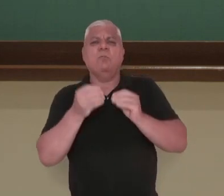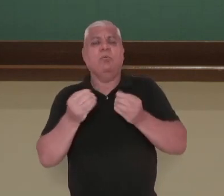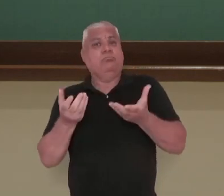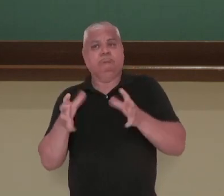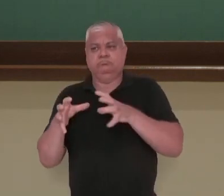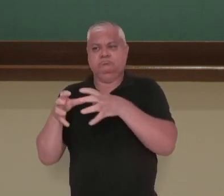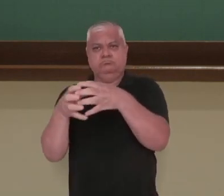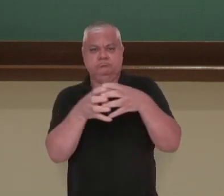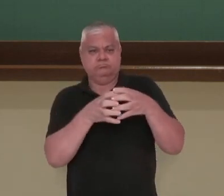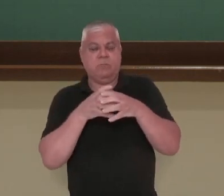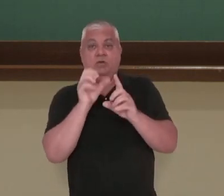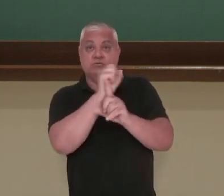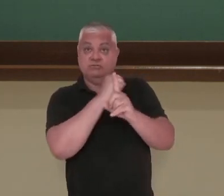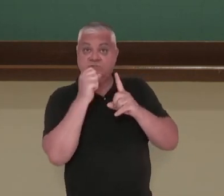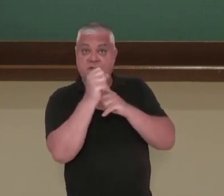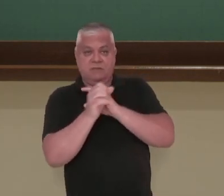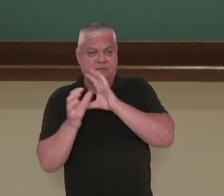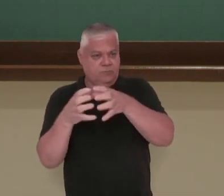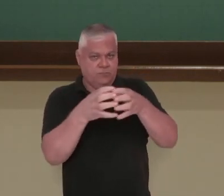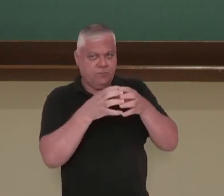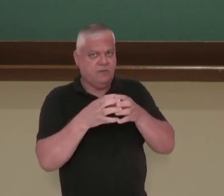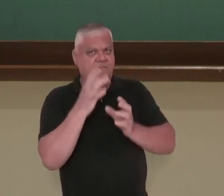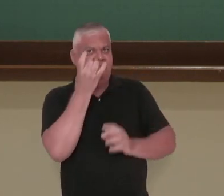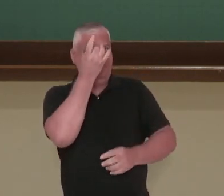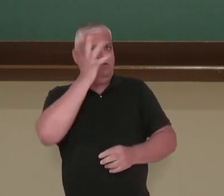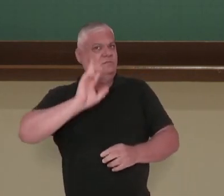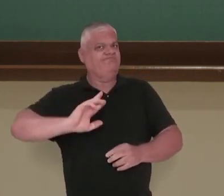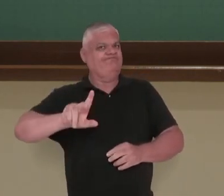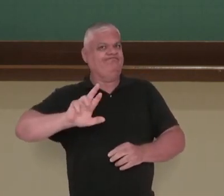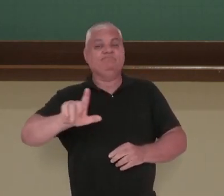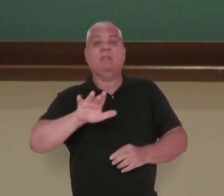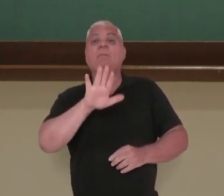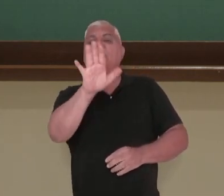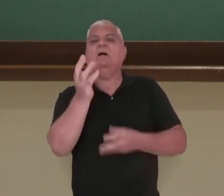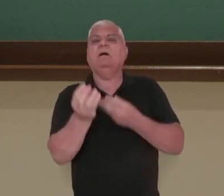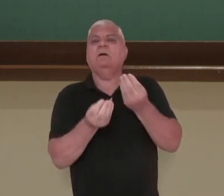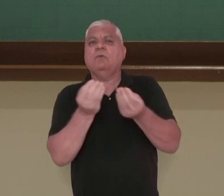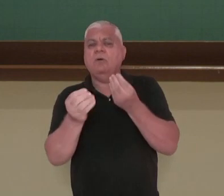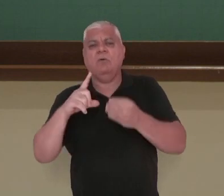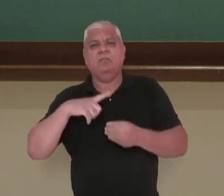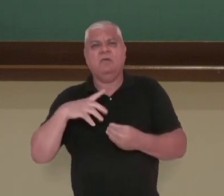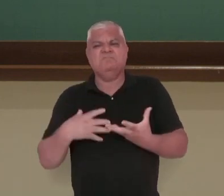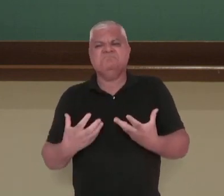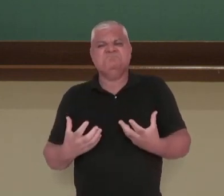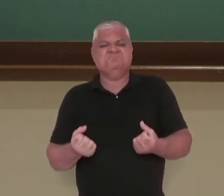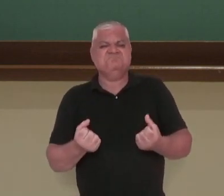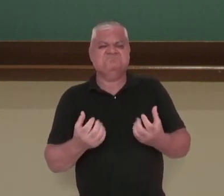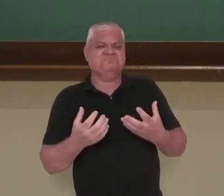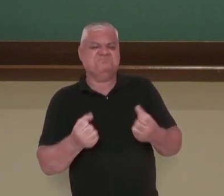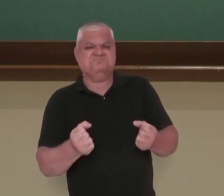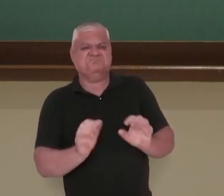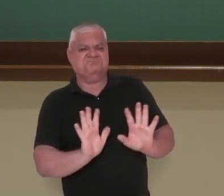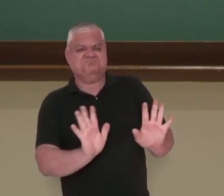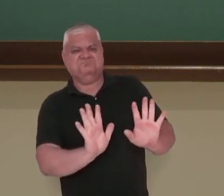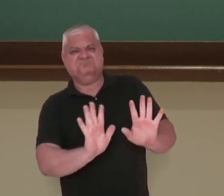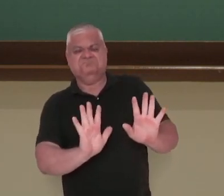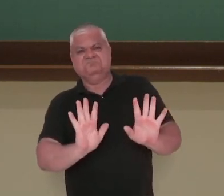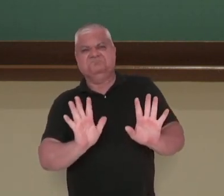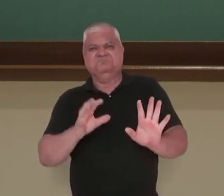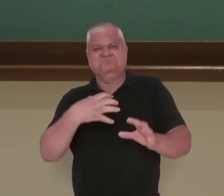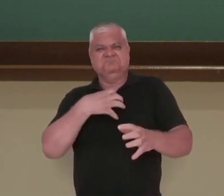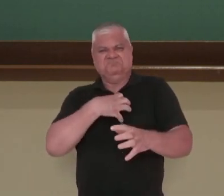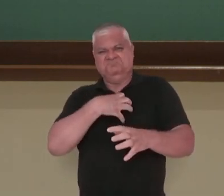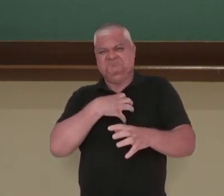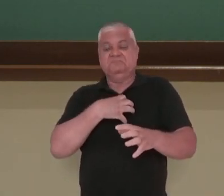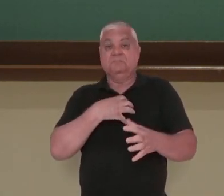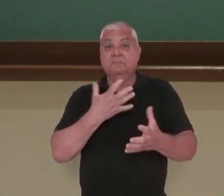viver em sociedade e comunidade não é fácil. Afinal de contas, tem coisas que a gente não aceita que outras pessoas façam, coisas que a gente gostaria que as outras